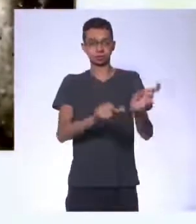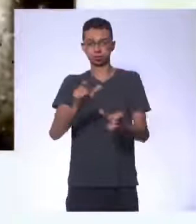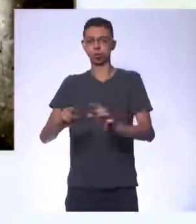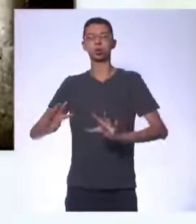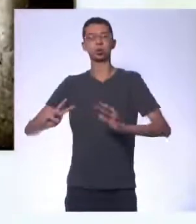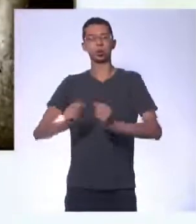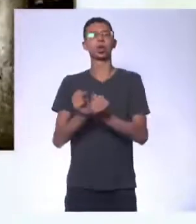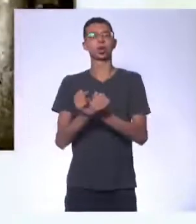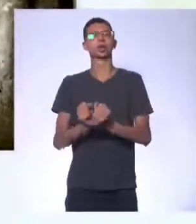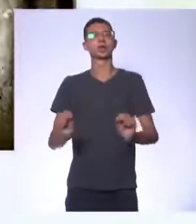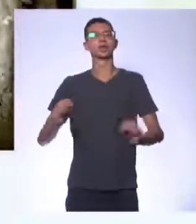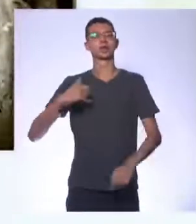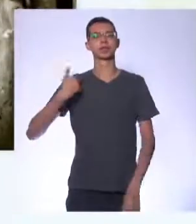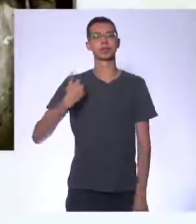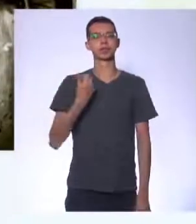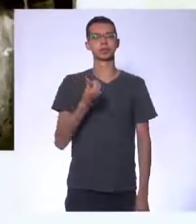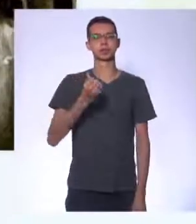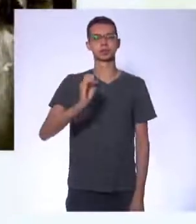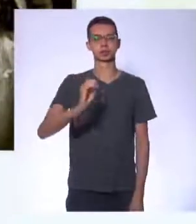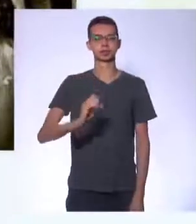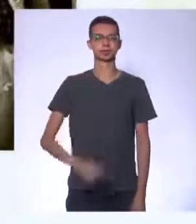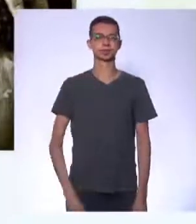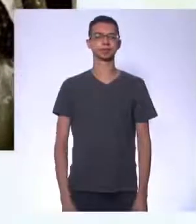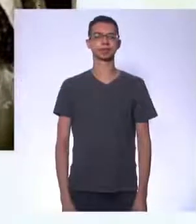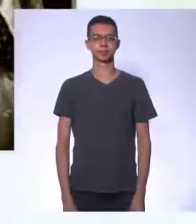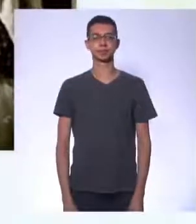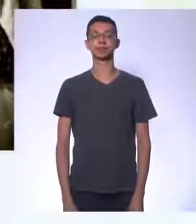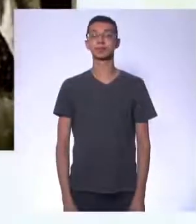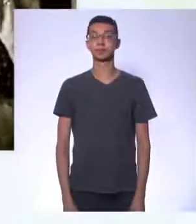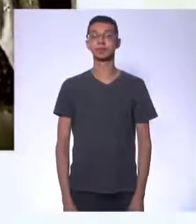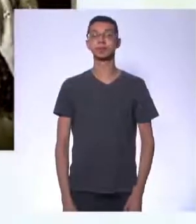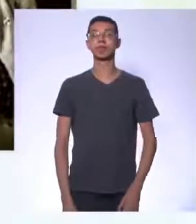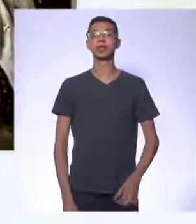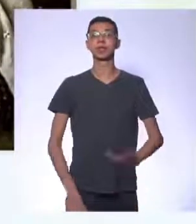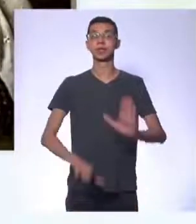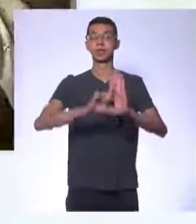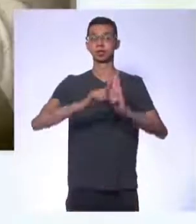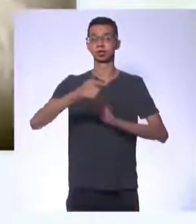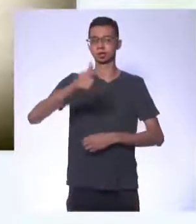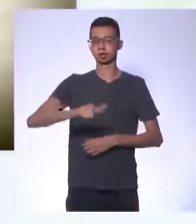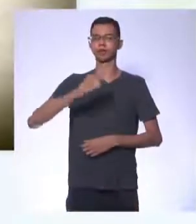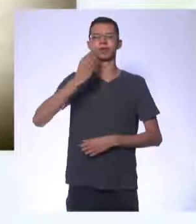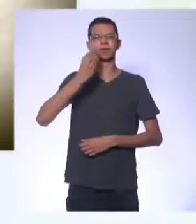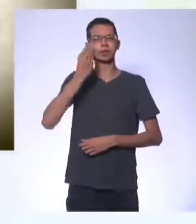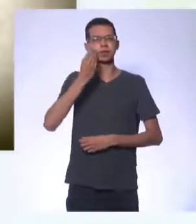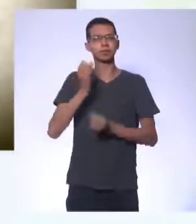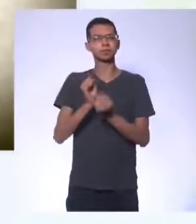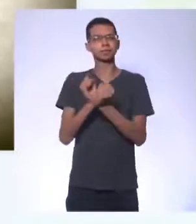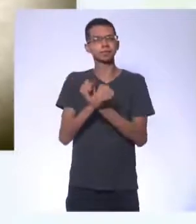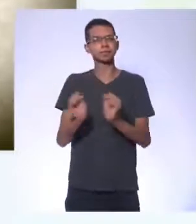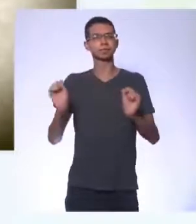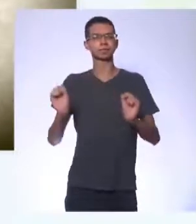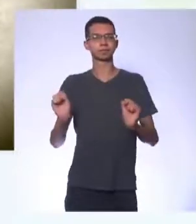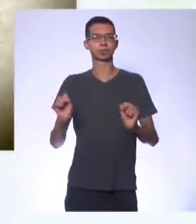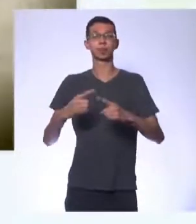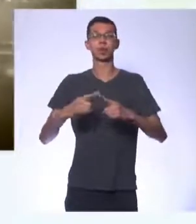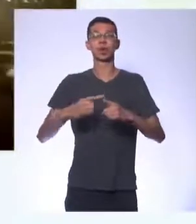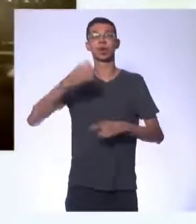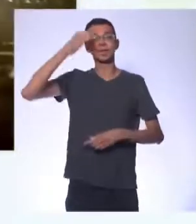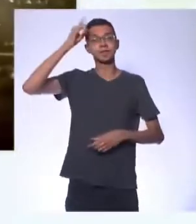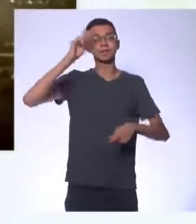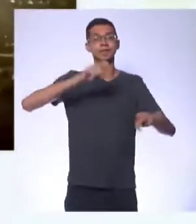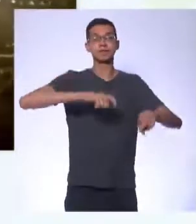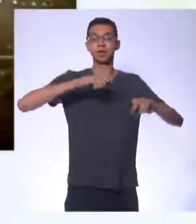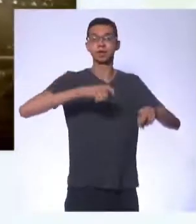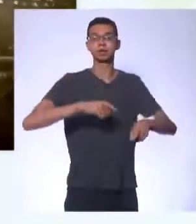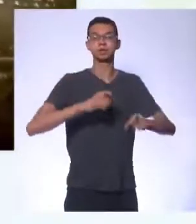que chegarem aos 60 anos. Trata-se de mais uma lei que busca a abolição gradual, sem choque para os grandes fazendeiros.